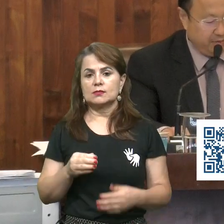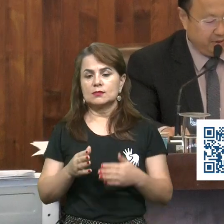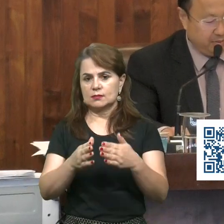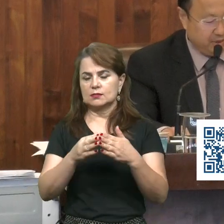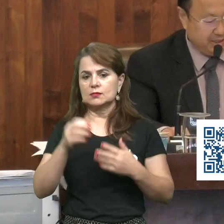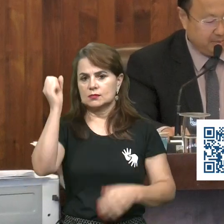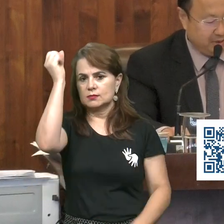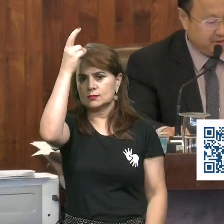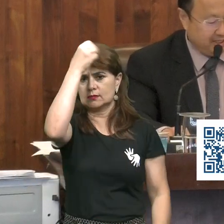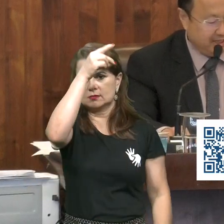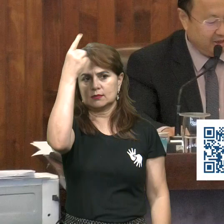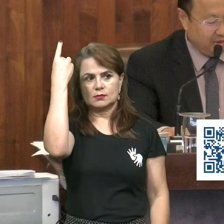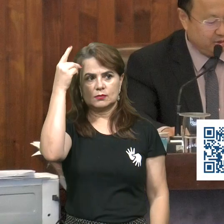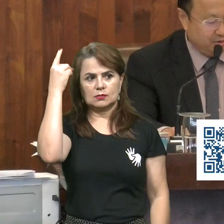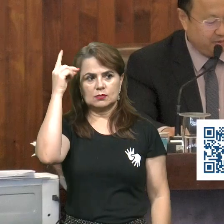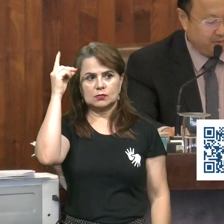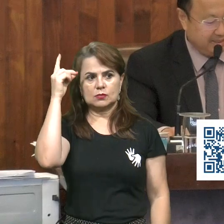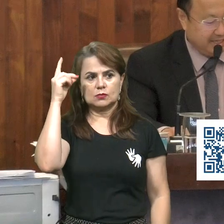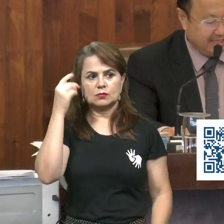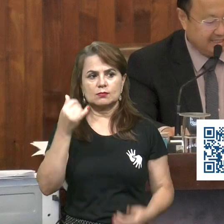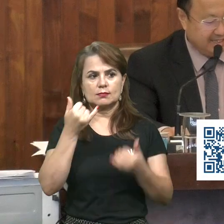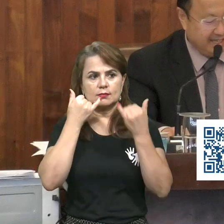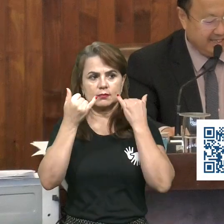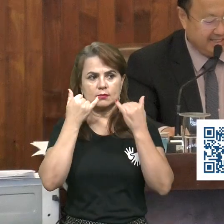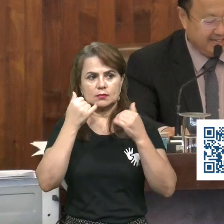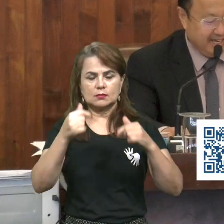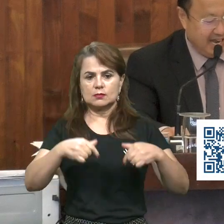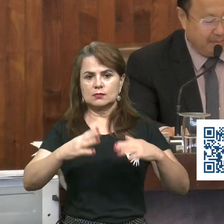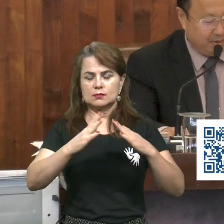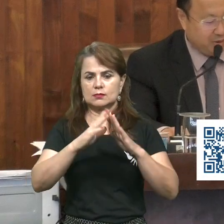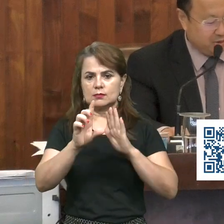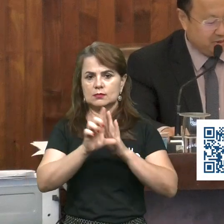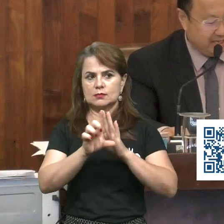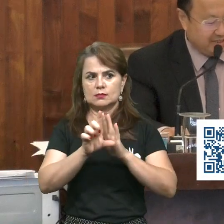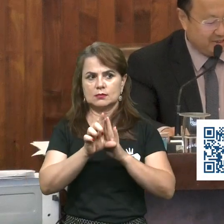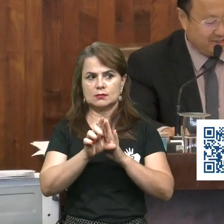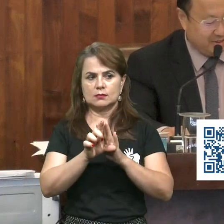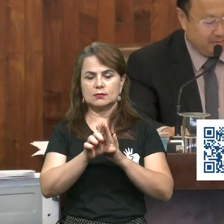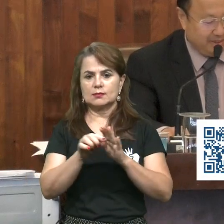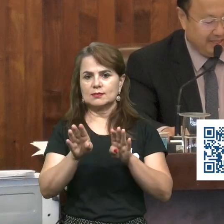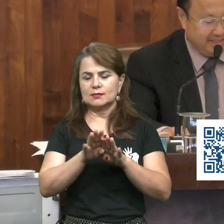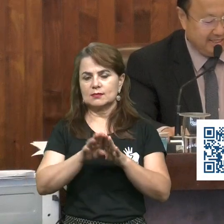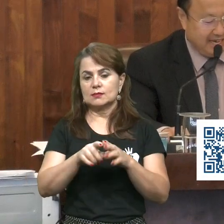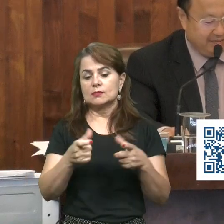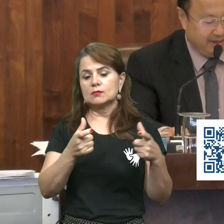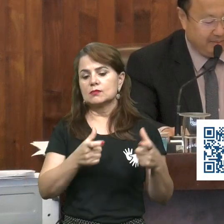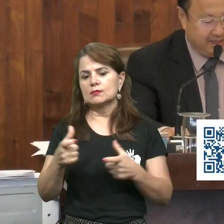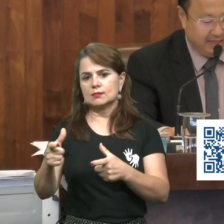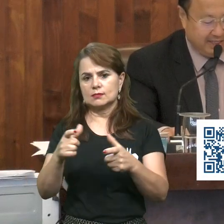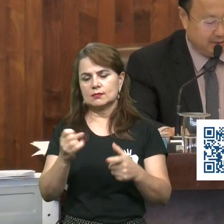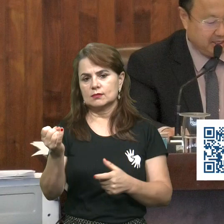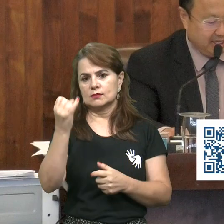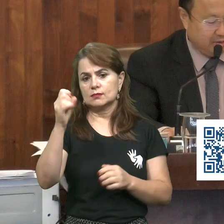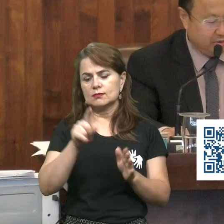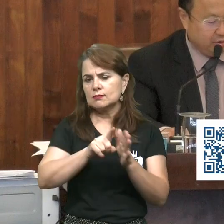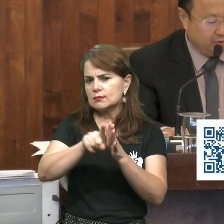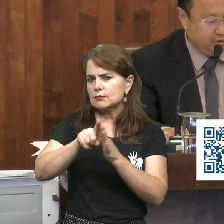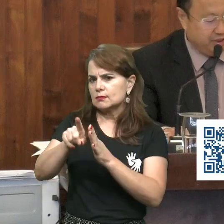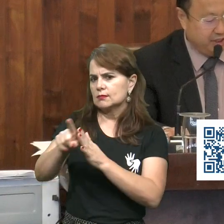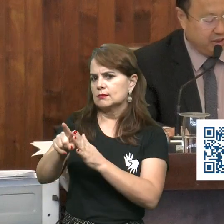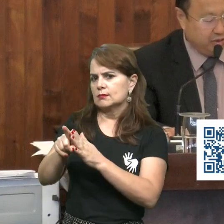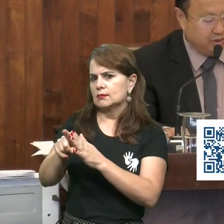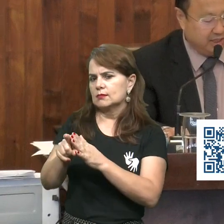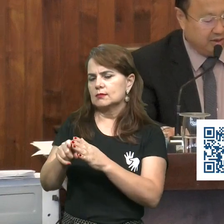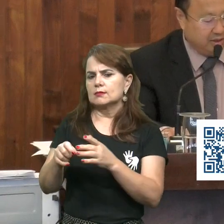solicitando ao prefeito municipal, senhor Daniel Alonso, informar essa casa de leis, após consultar os órgãos competentes, se há viabilidade de criar um